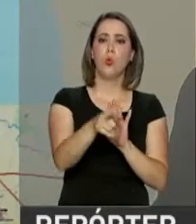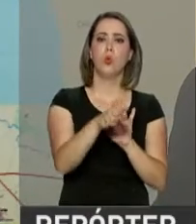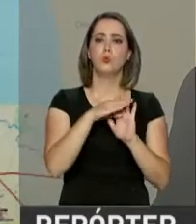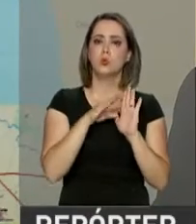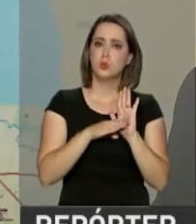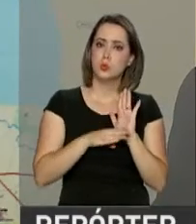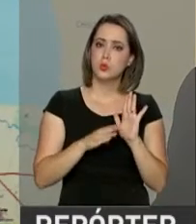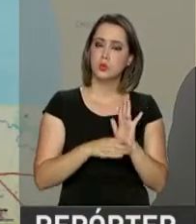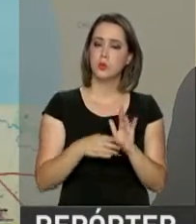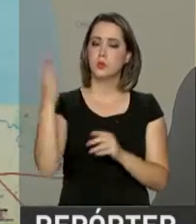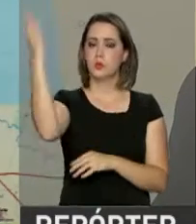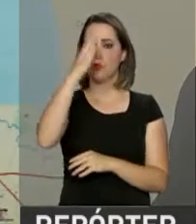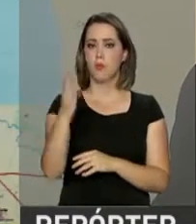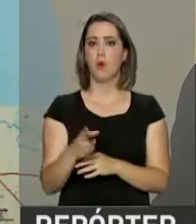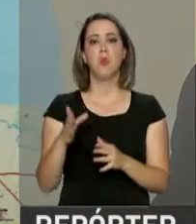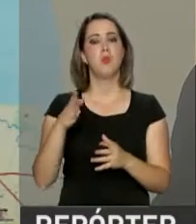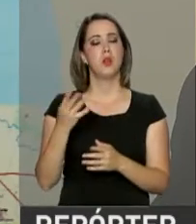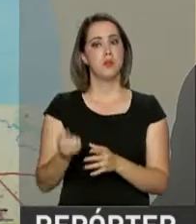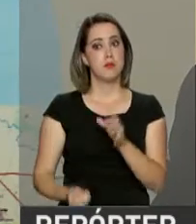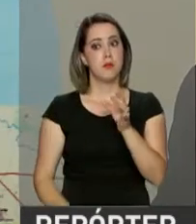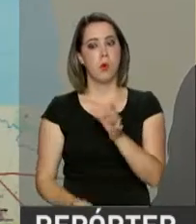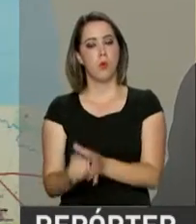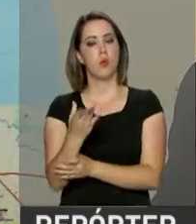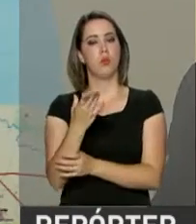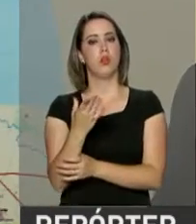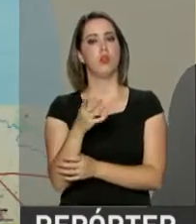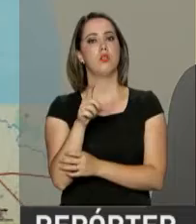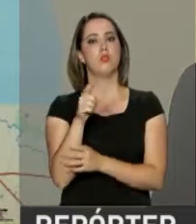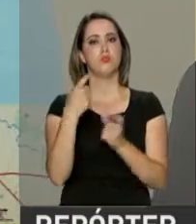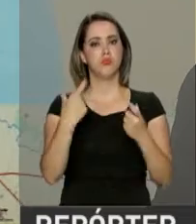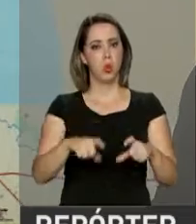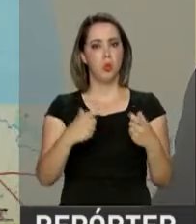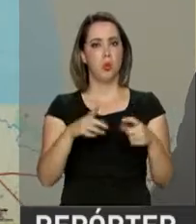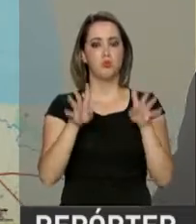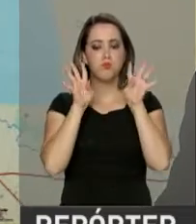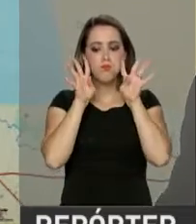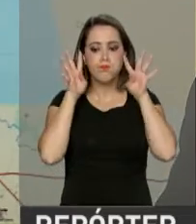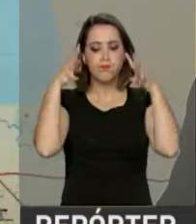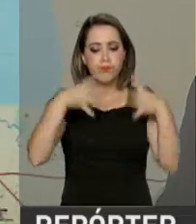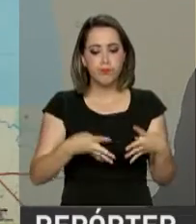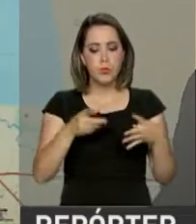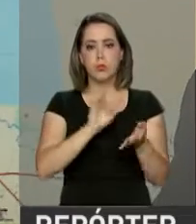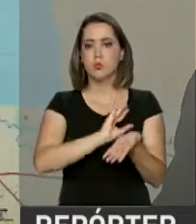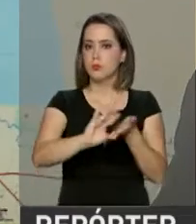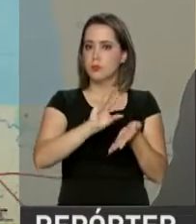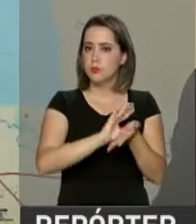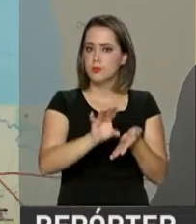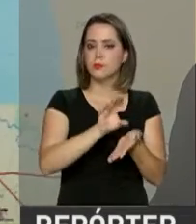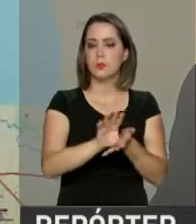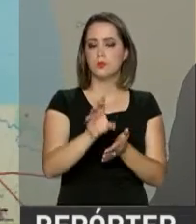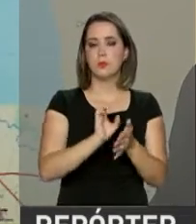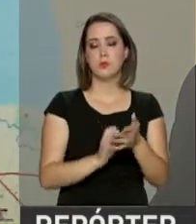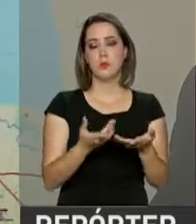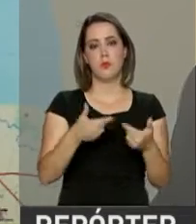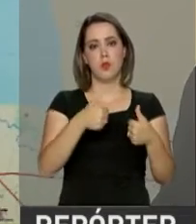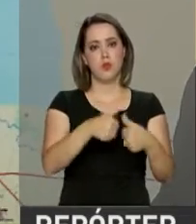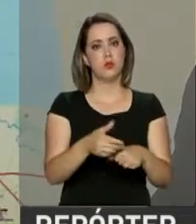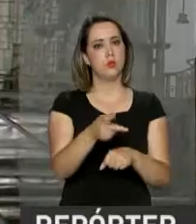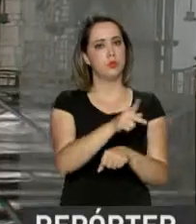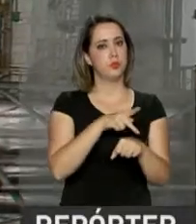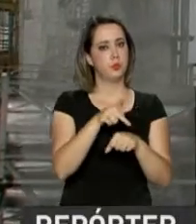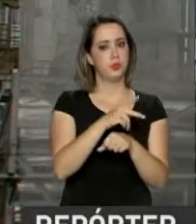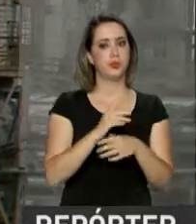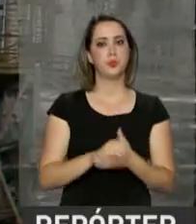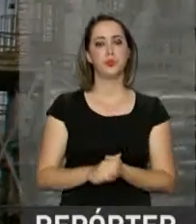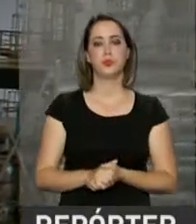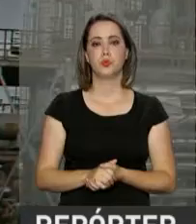nos próximos dias o brasil se torna bastante é competitivo ainda mais competitivo do que já era perante os outros mas